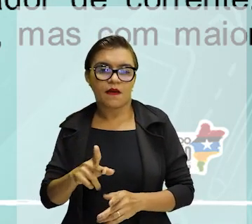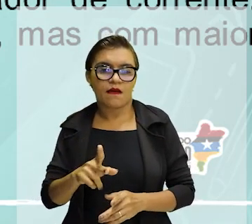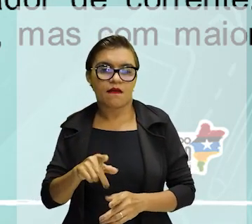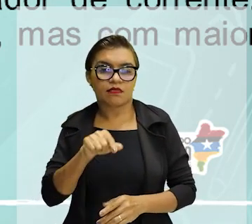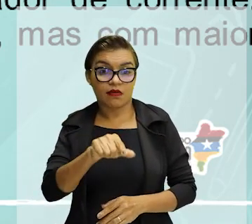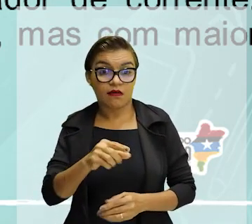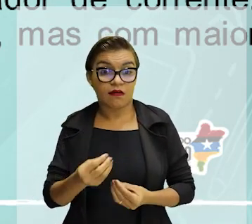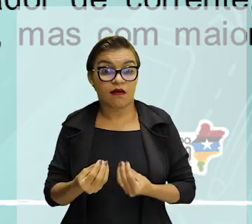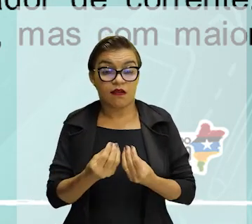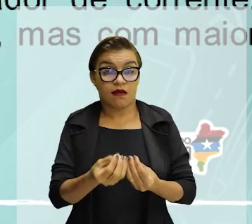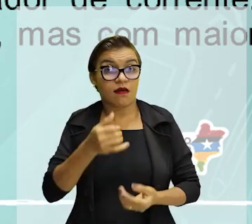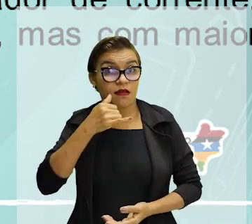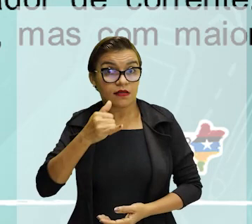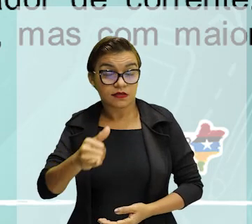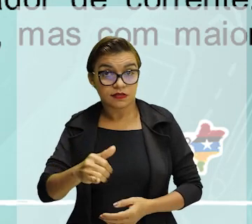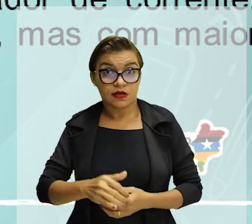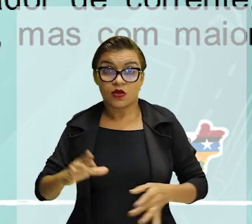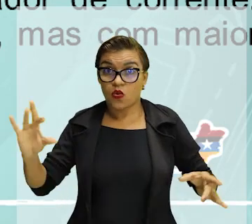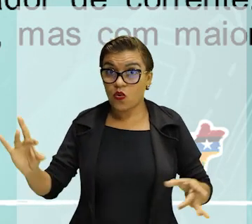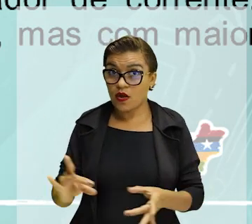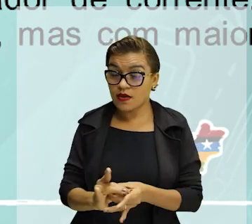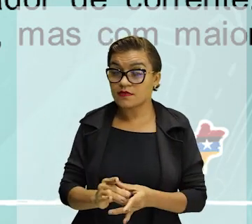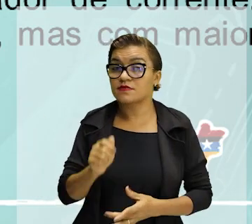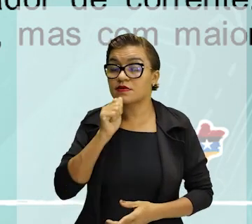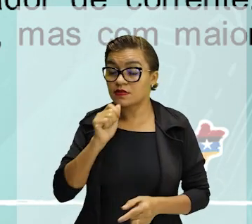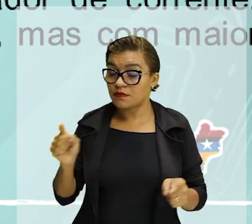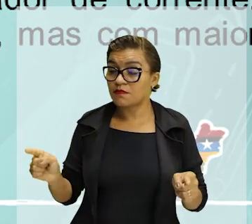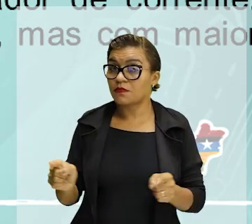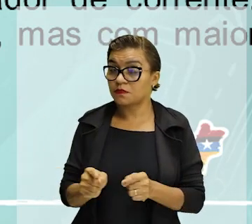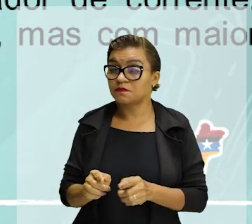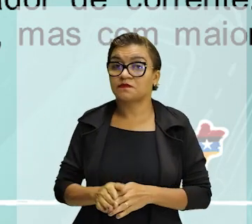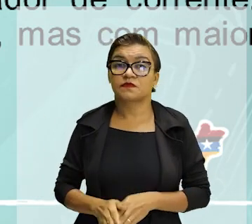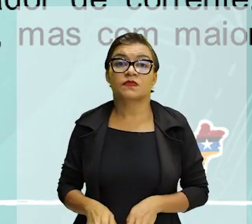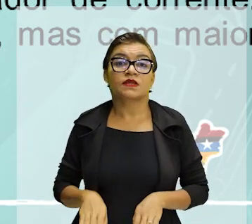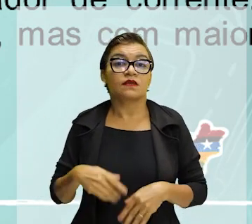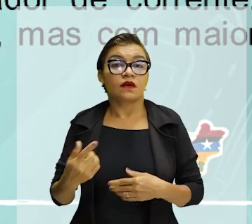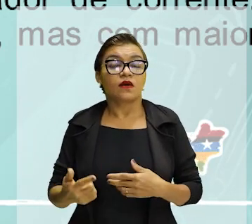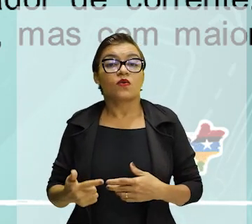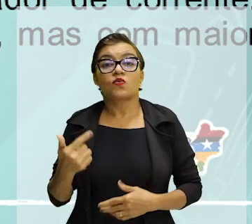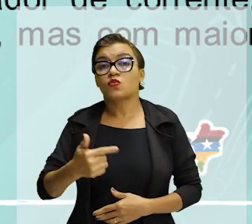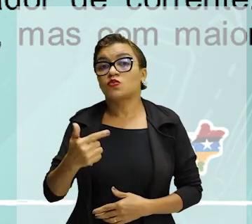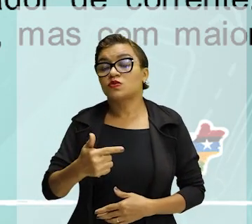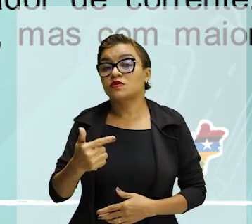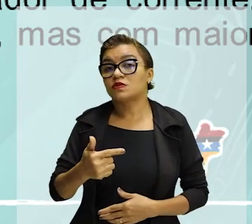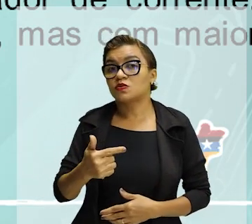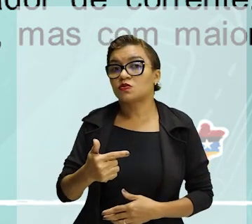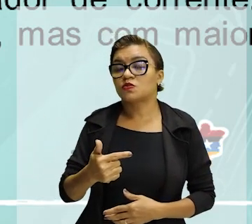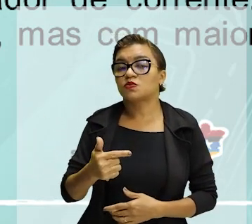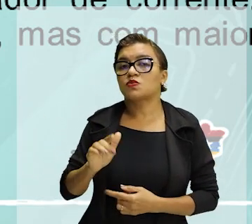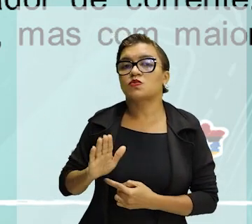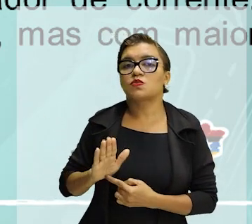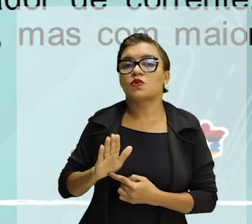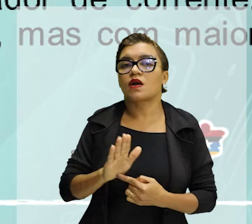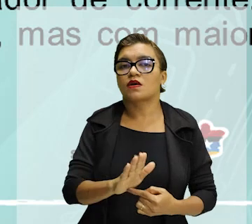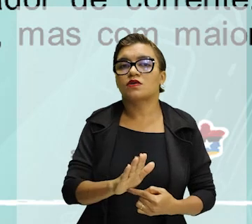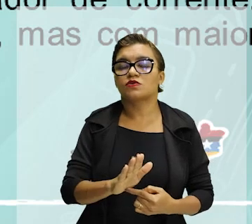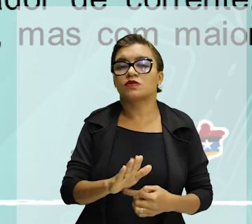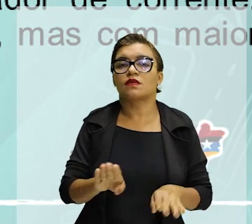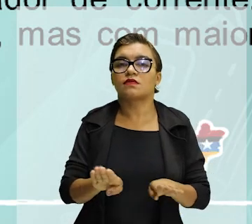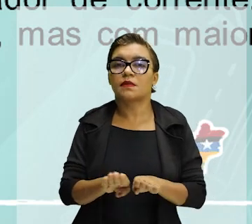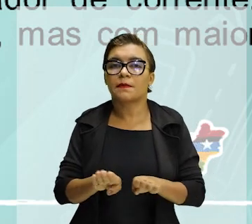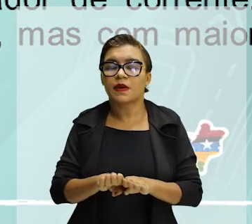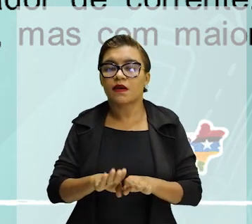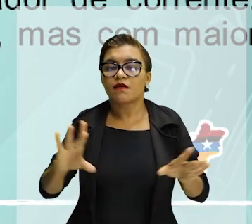tensão está correta, mas a corrente não é baixa. Usamos então o segundo transistor, que atua como amplificador de